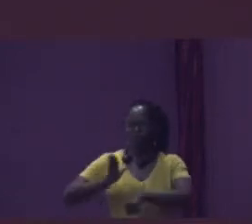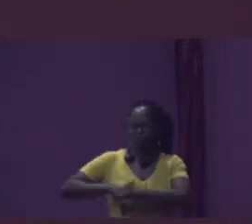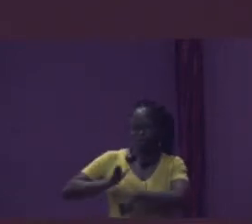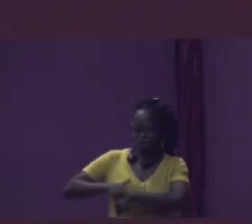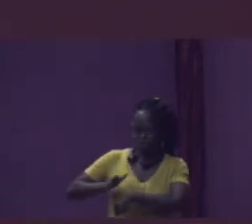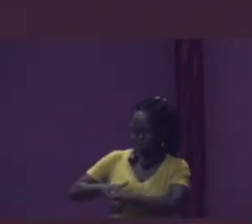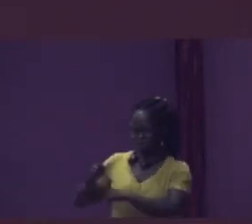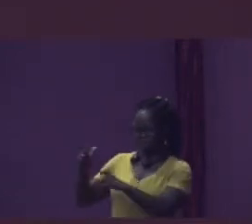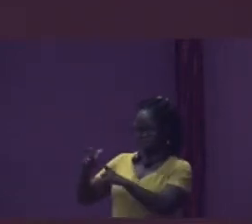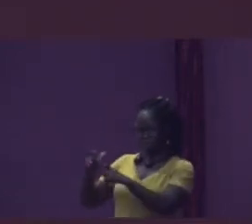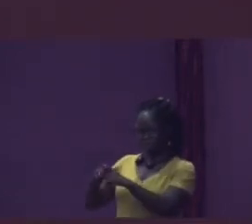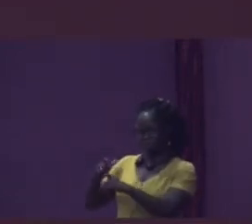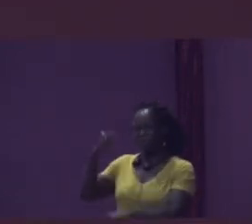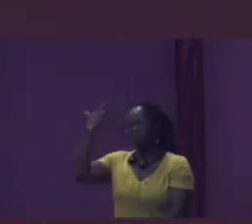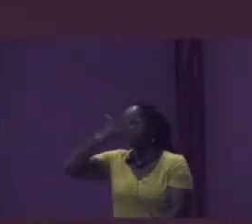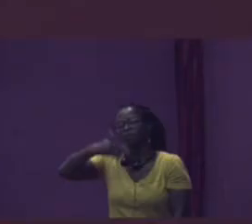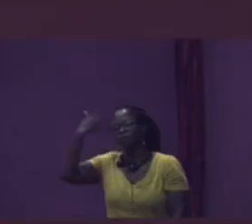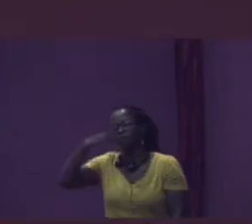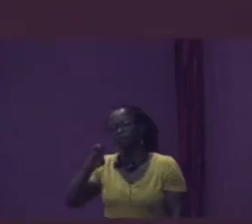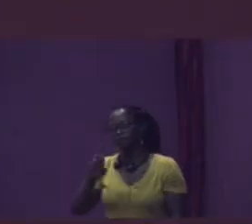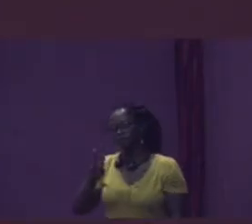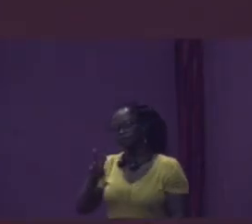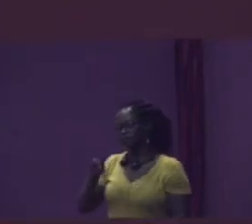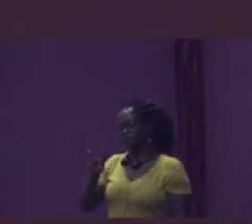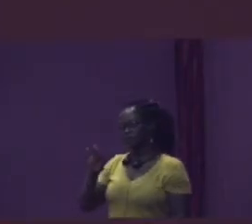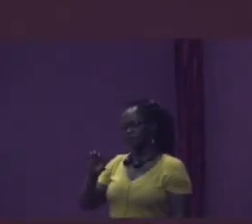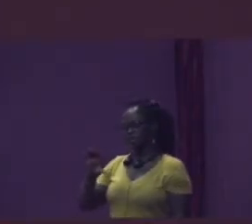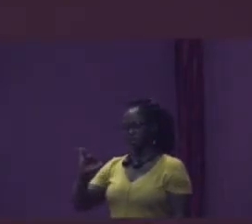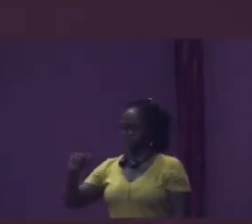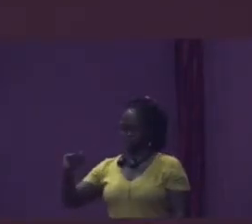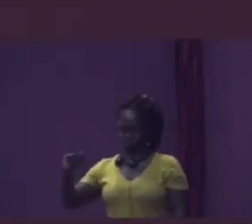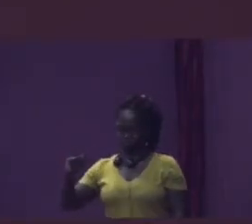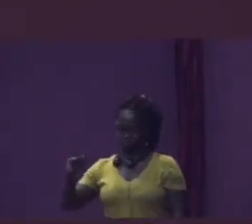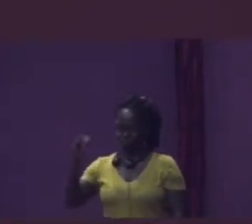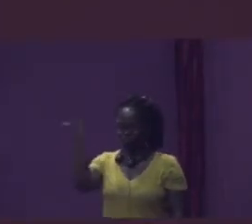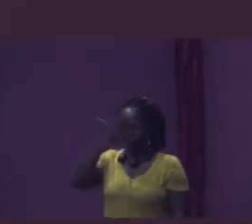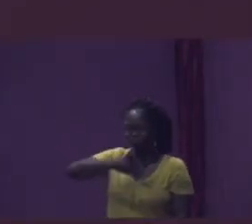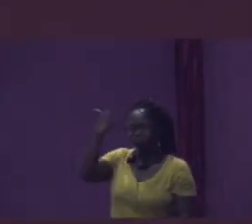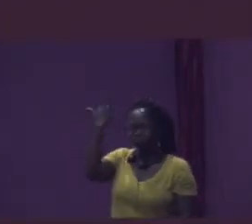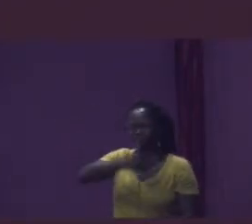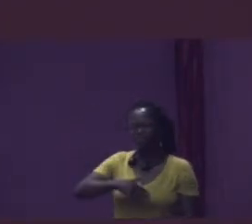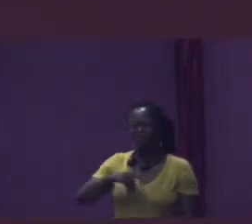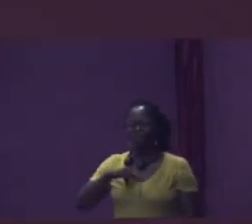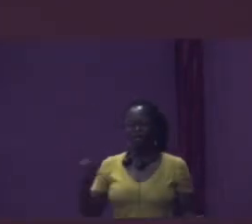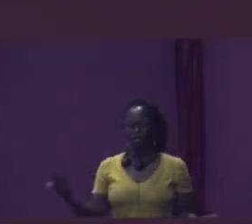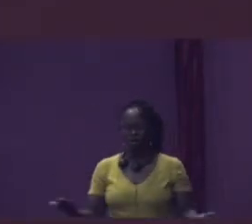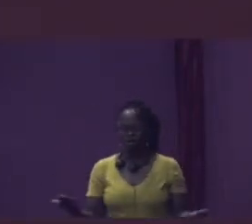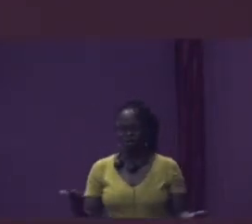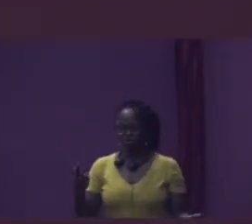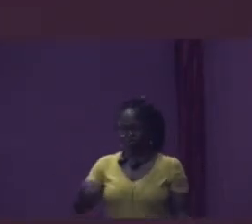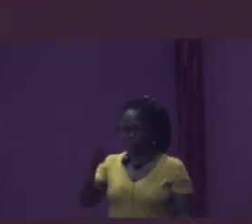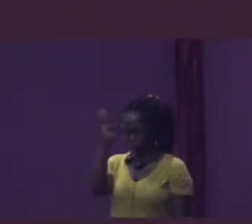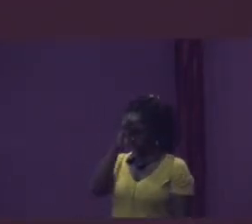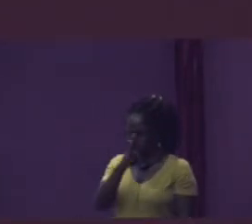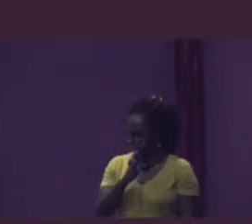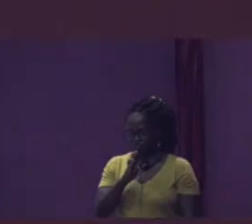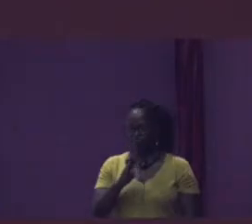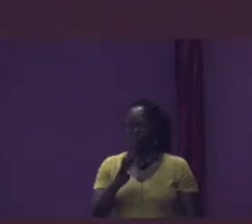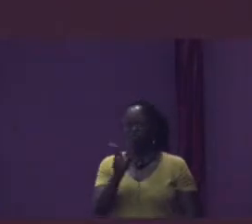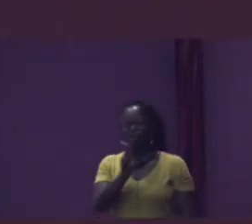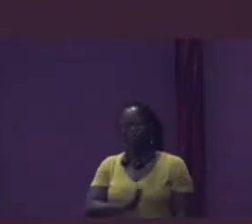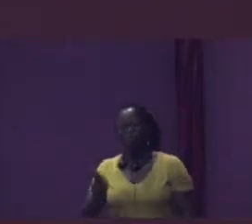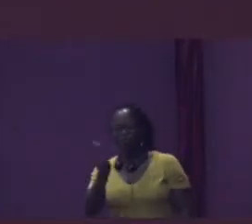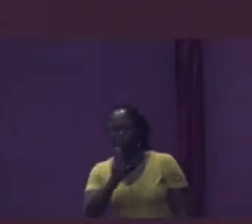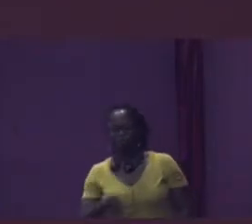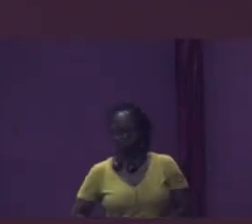medicina baseada em evidências, e na necessidade de mudança do modelo hospitalar tecnocrático predominante no Brasil. A